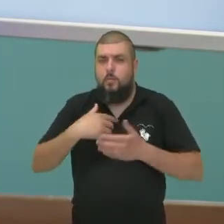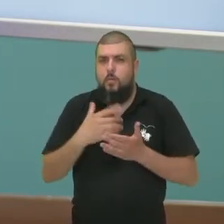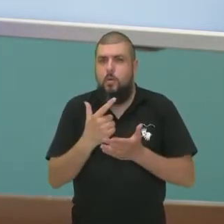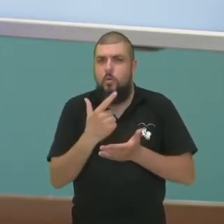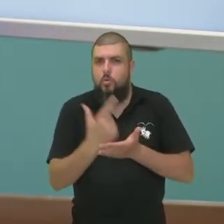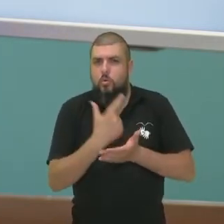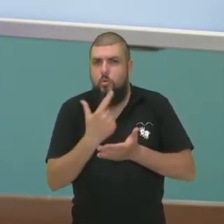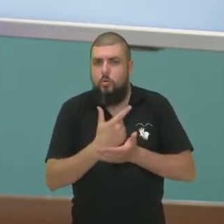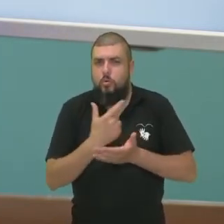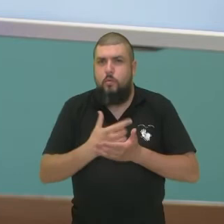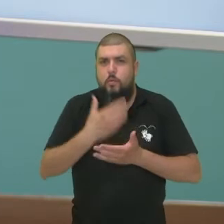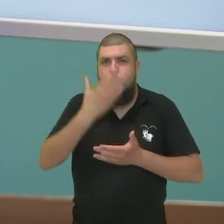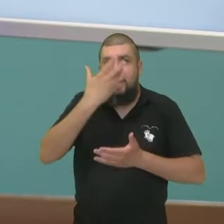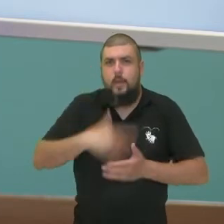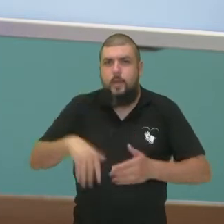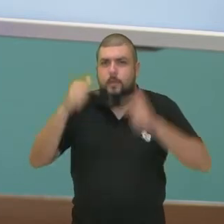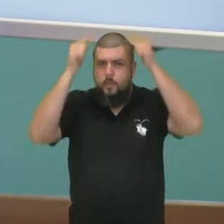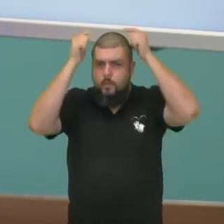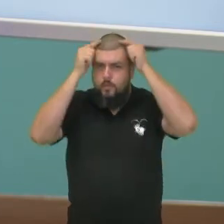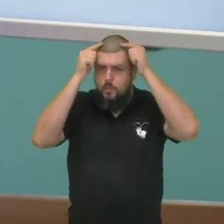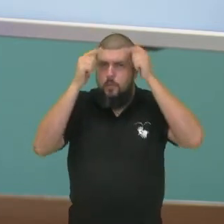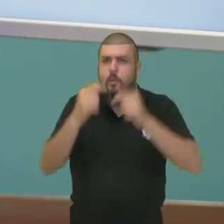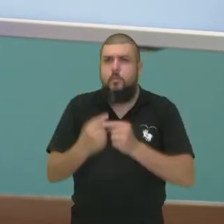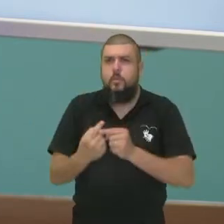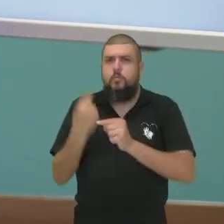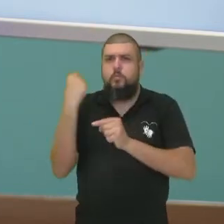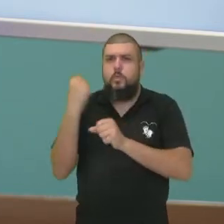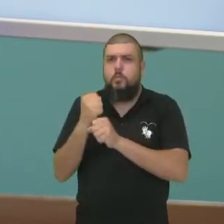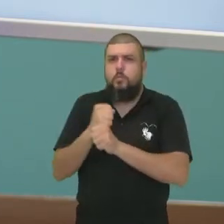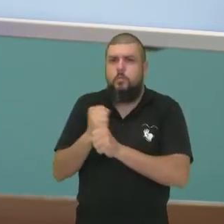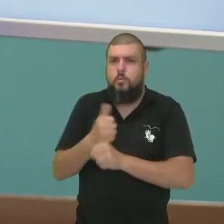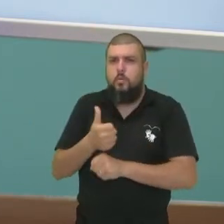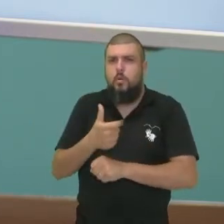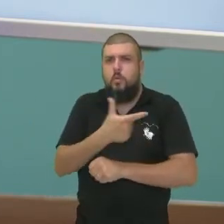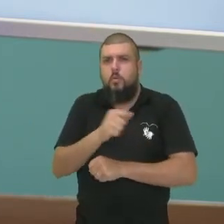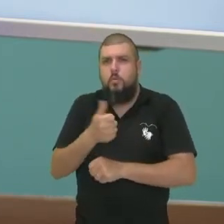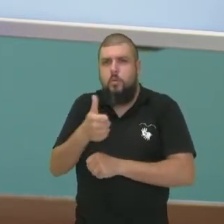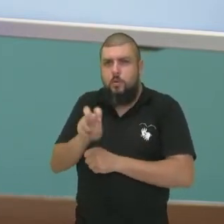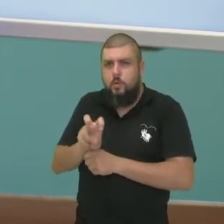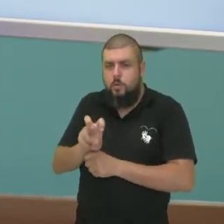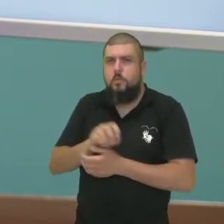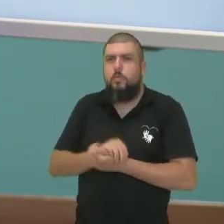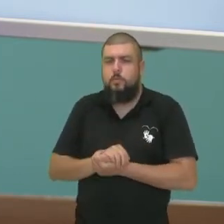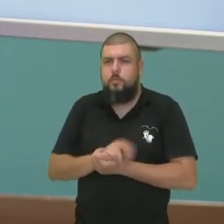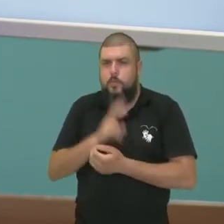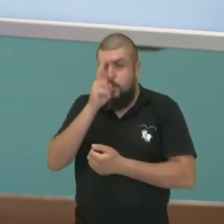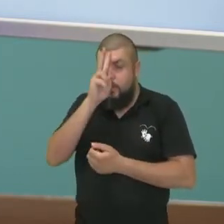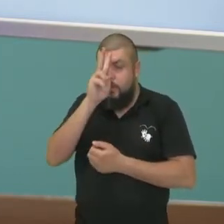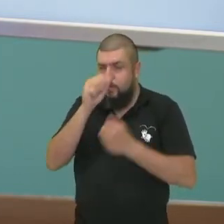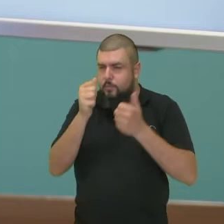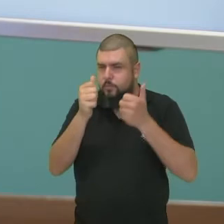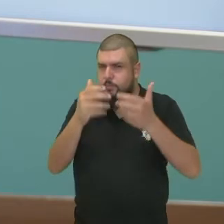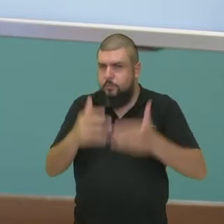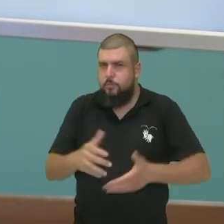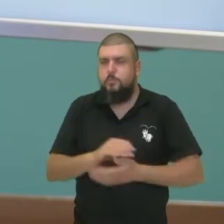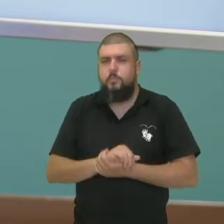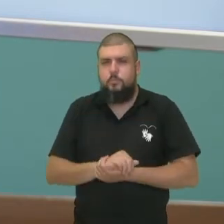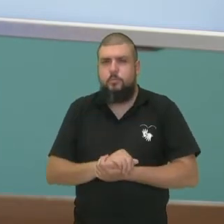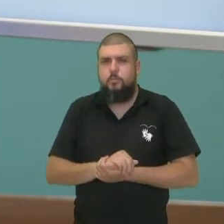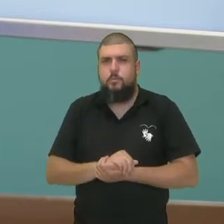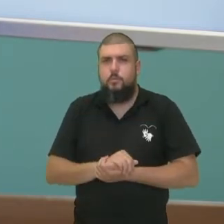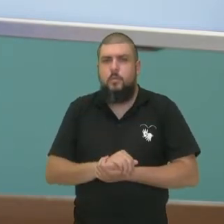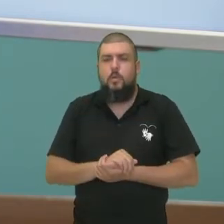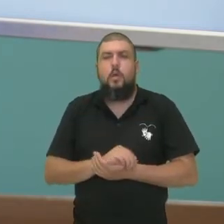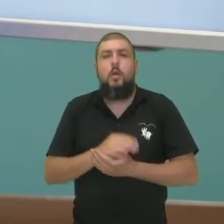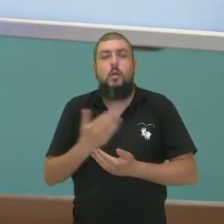do domínio público lá em 2015. Lembra que eu falei agora há pouco para vocês? É isso aí. Então ele vai falar desse domínio público